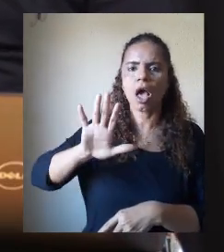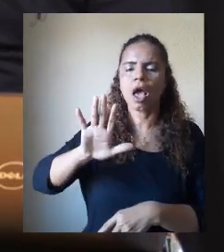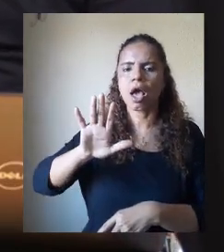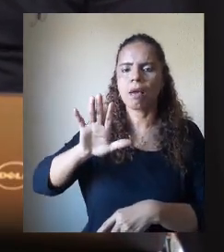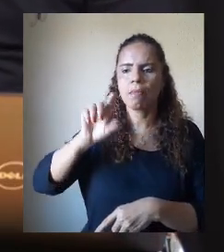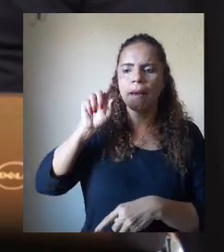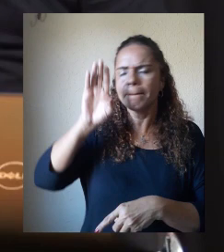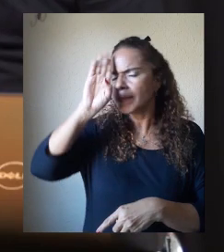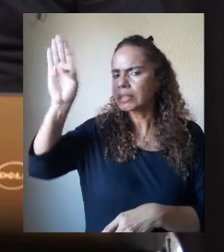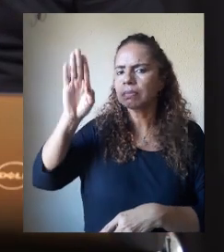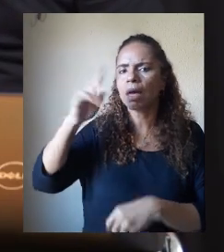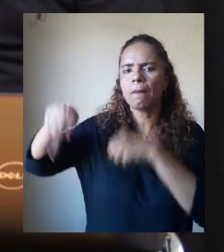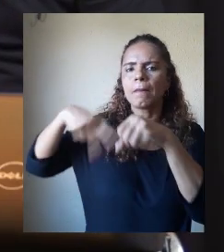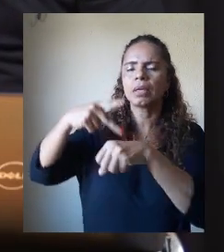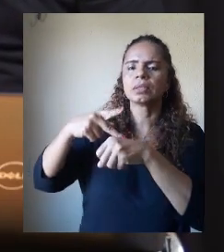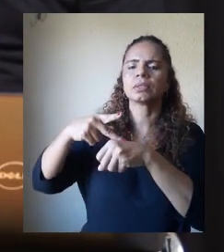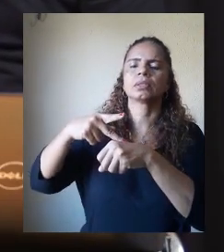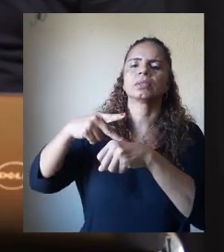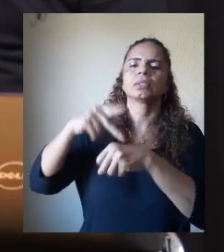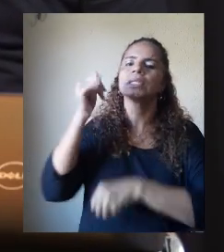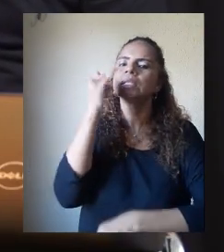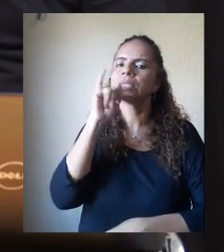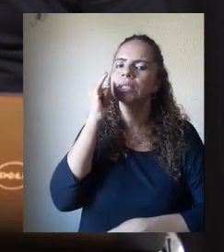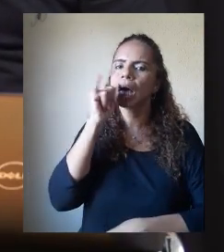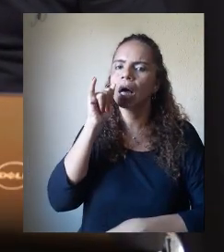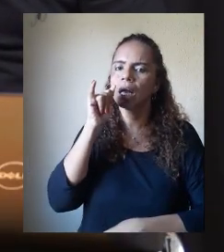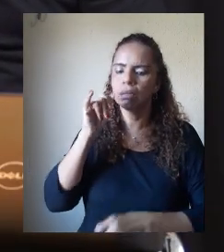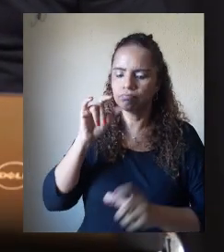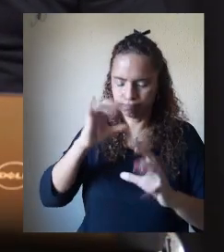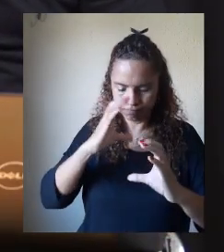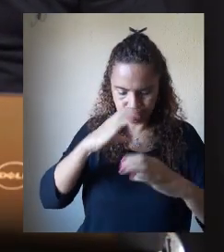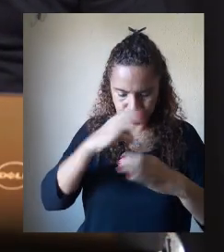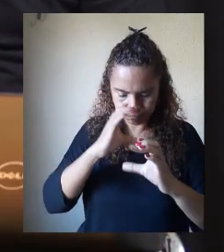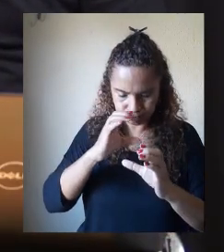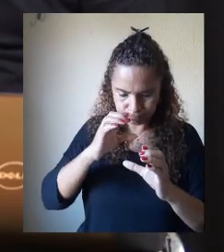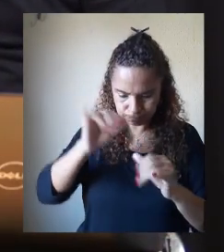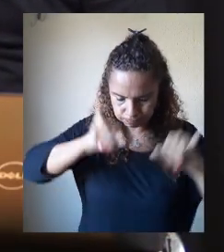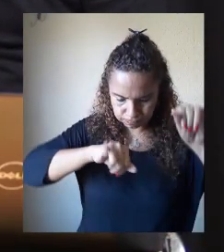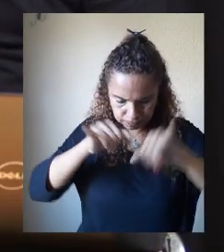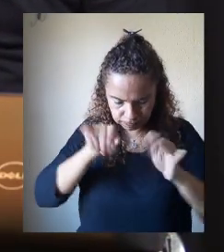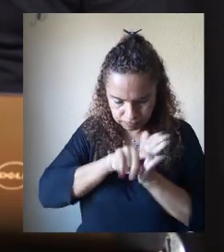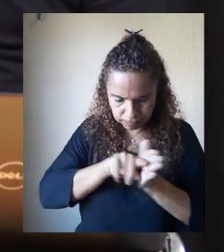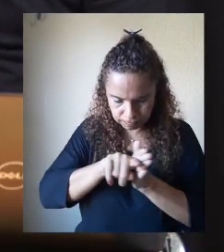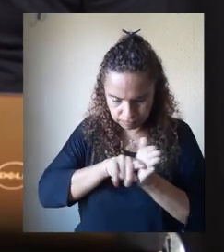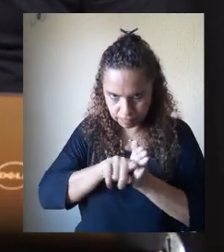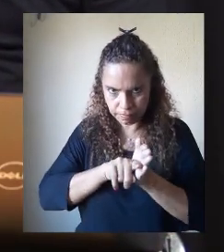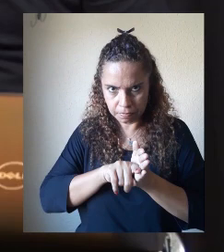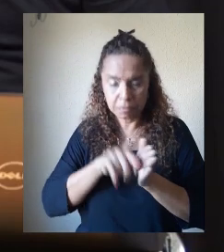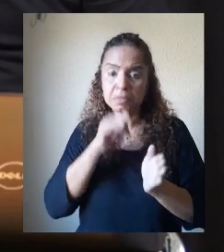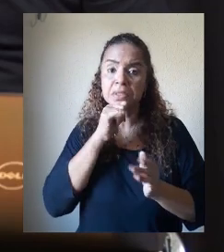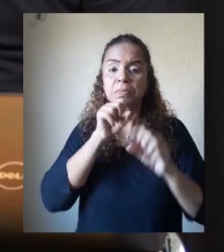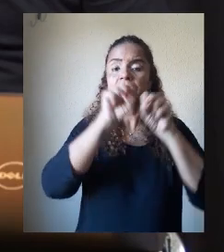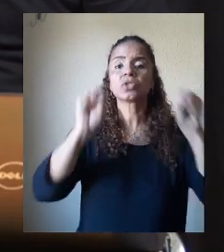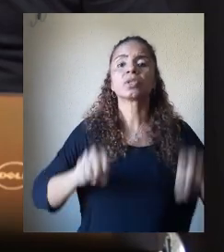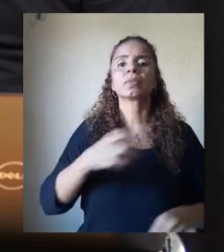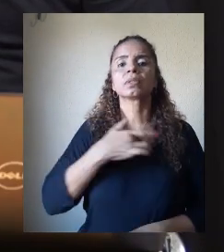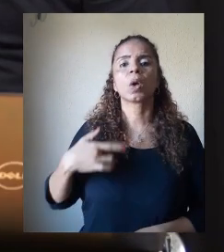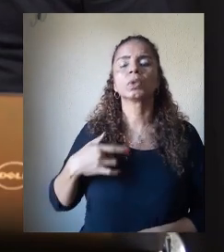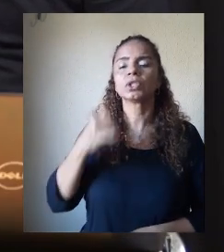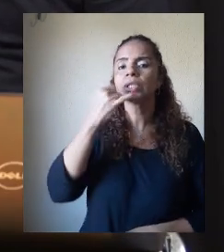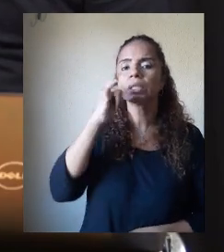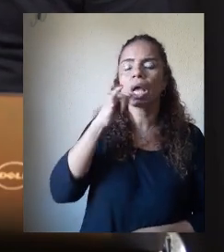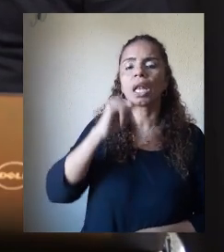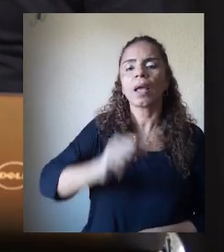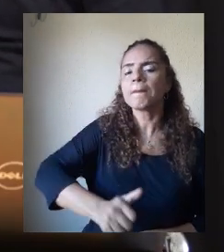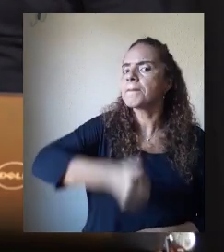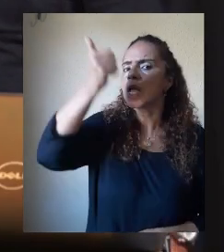óbito proporcionalmente do que na China, né, onde começou a epidemia. O sistema de saúde da Itália é melhor do que o chinês.